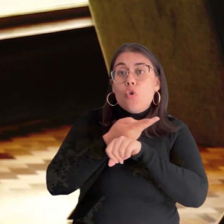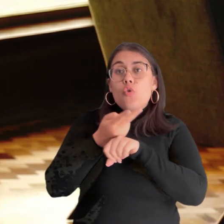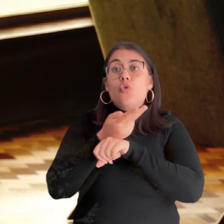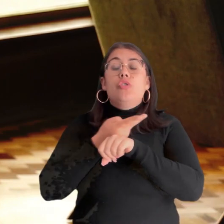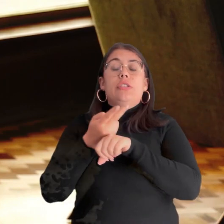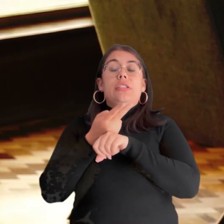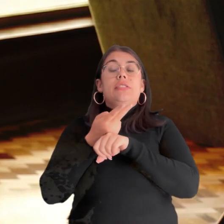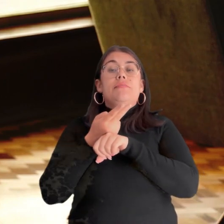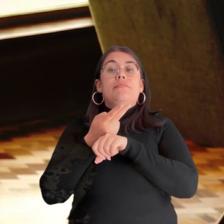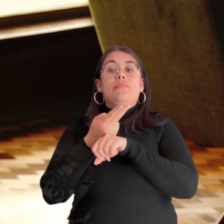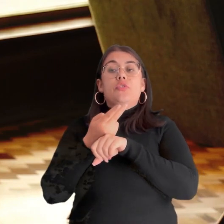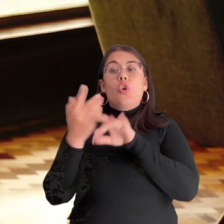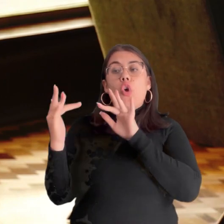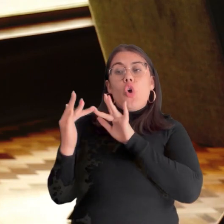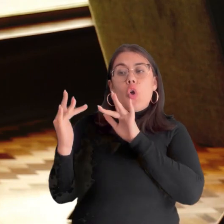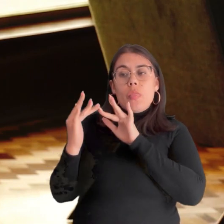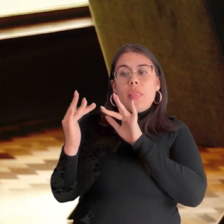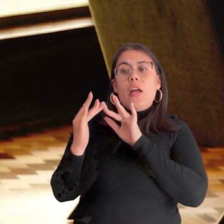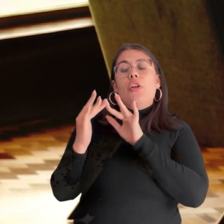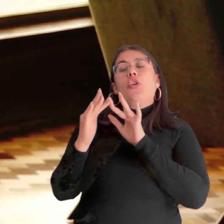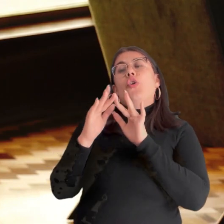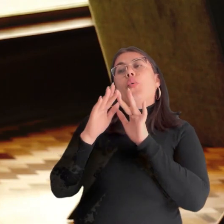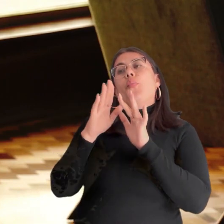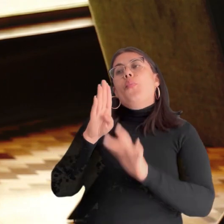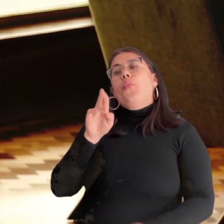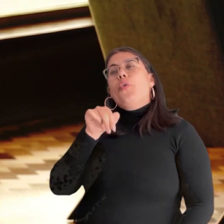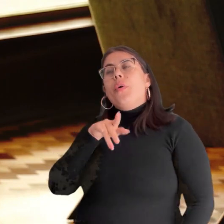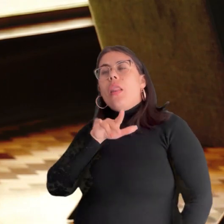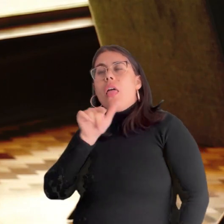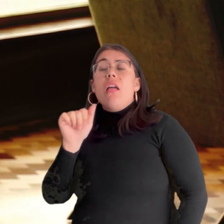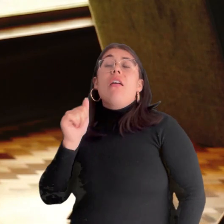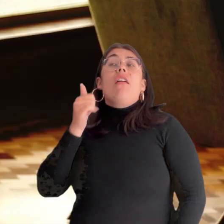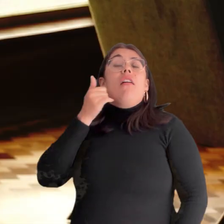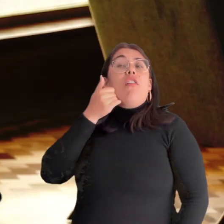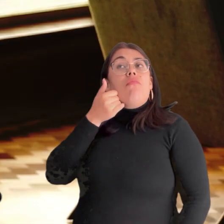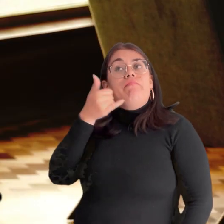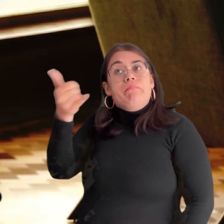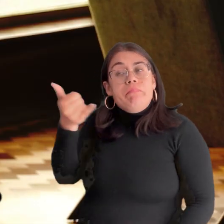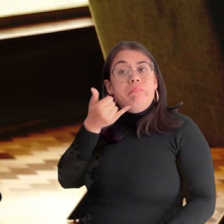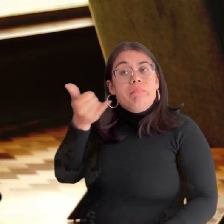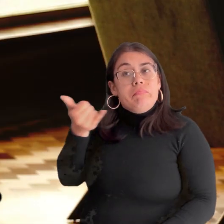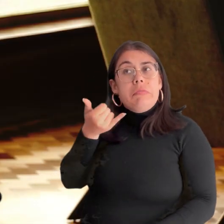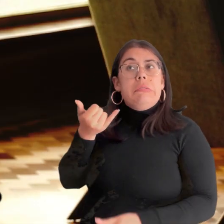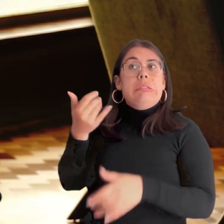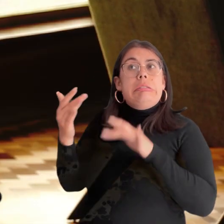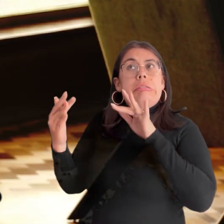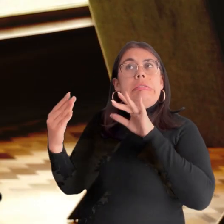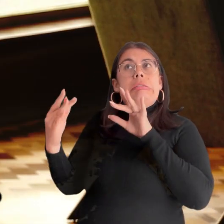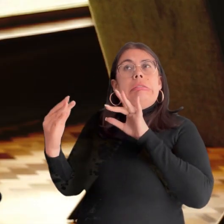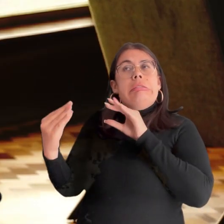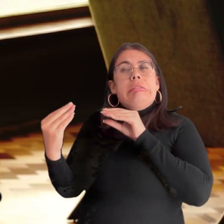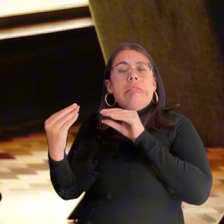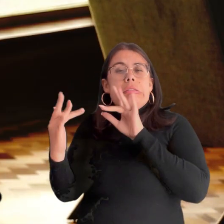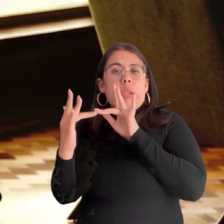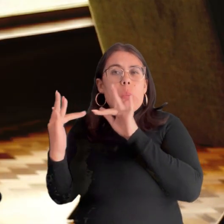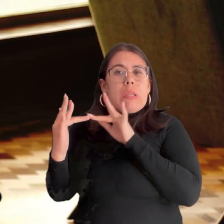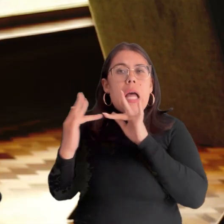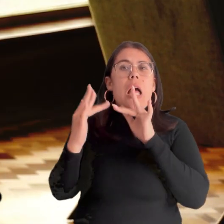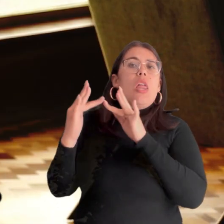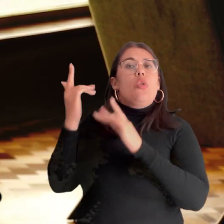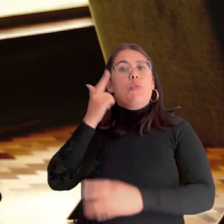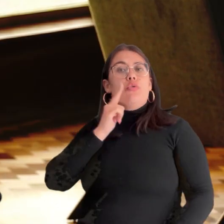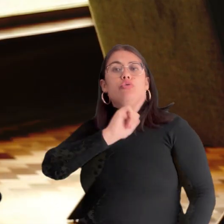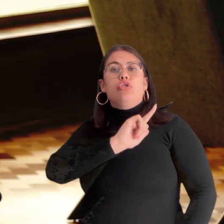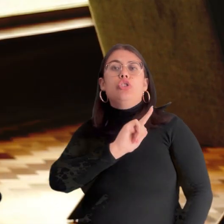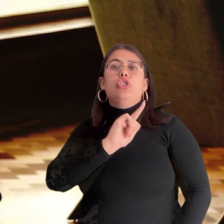projeto original, descrição das plantas, e assim foi feito. Então, basicamente, o que foi feito lá é praticamente